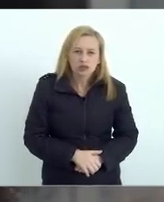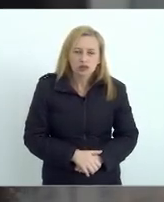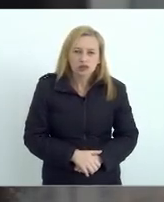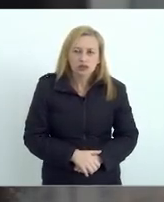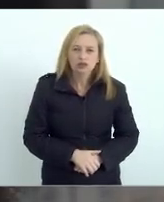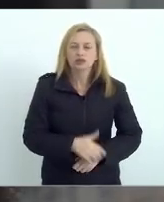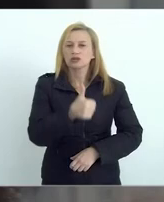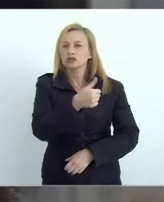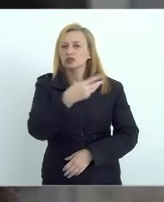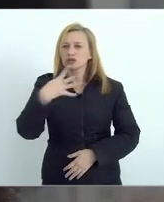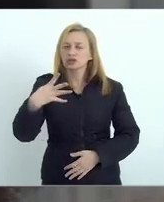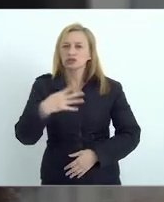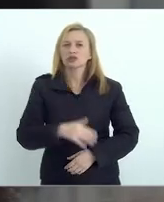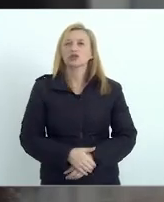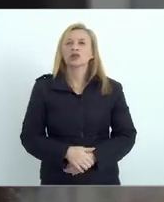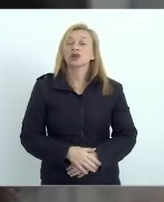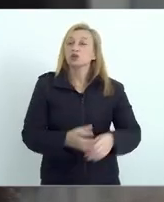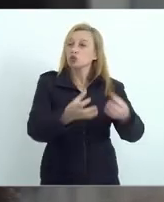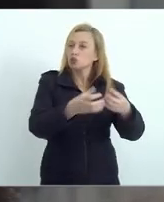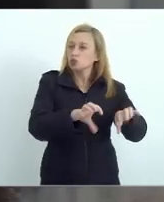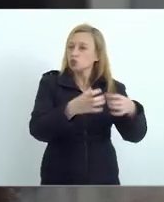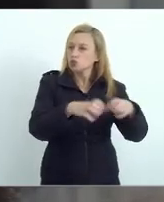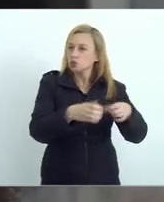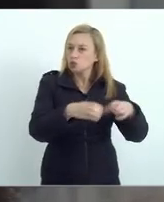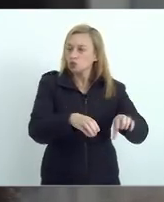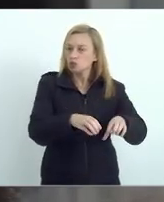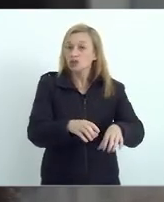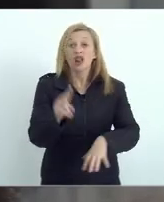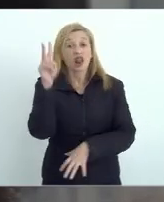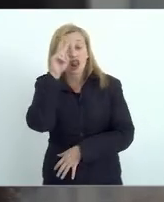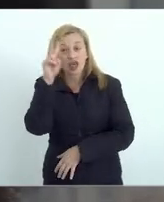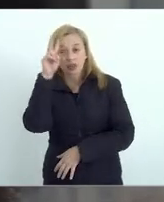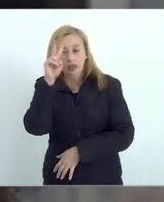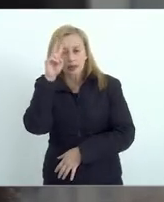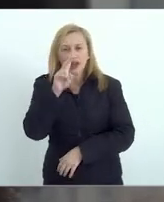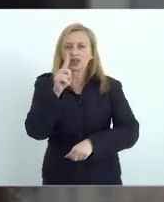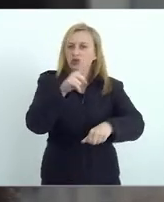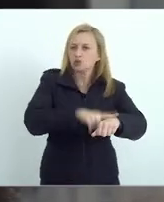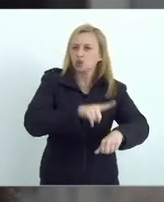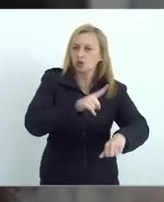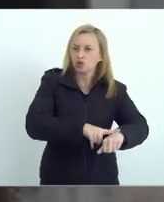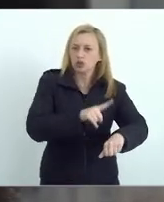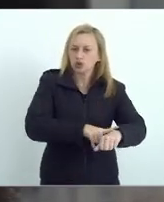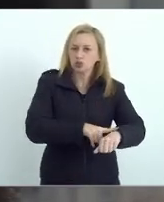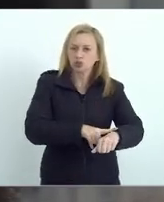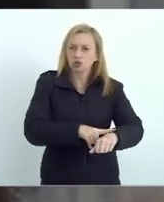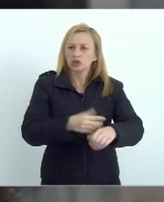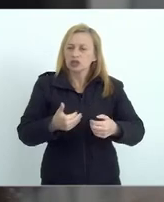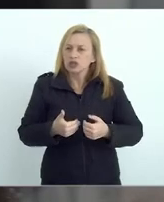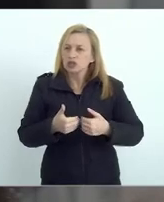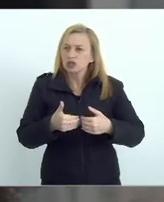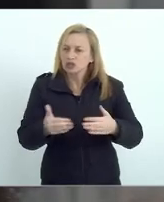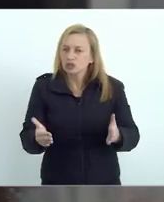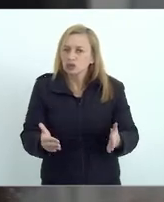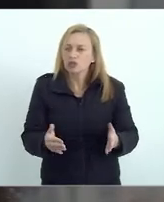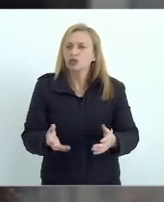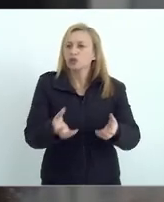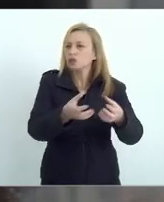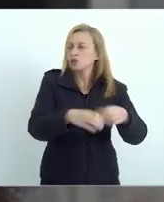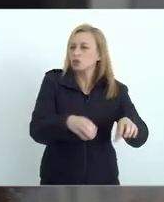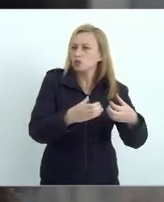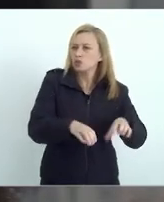realizou em 2014 Esse concurso a gente vai lembrar aqui naquele momento quando se abriu o concurso